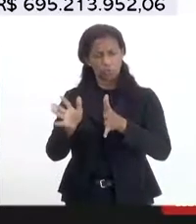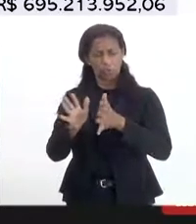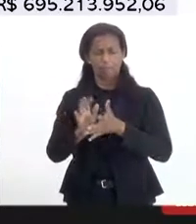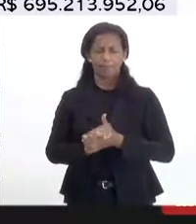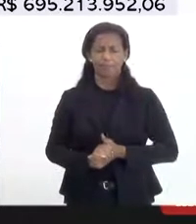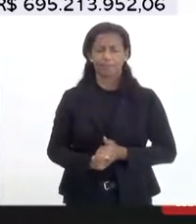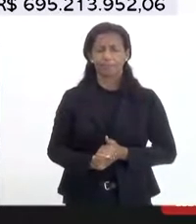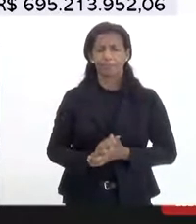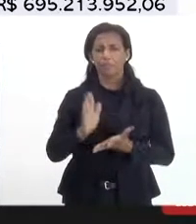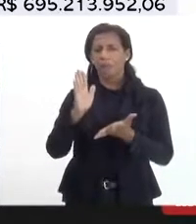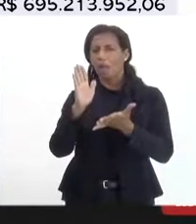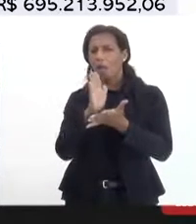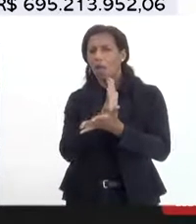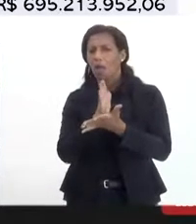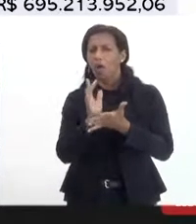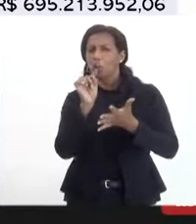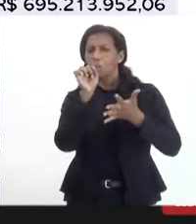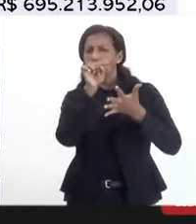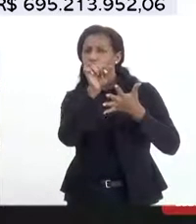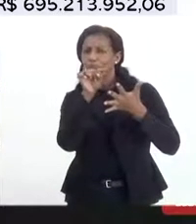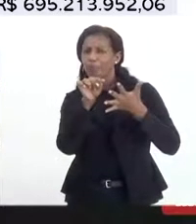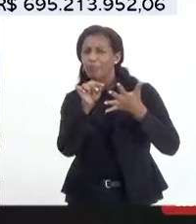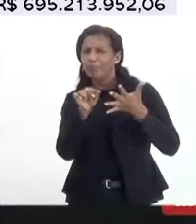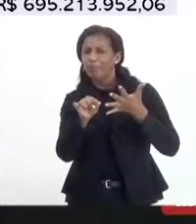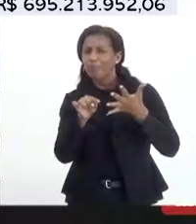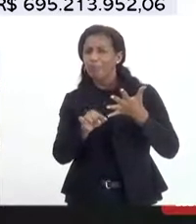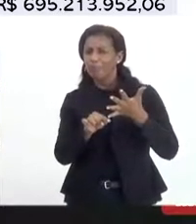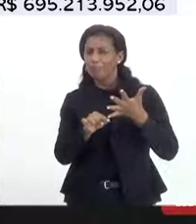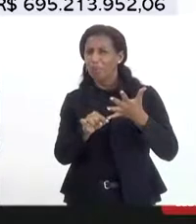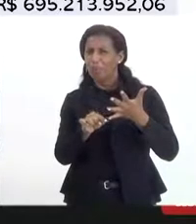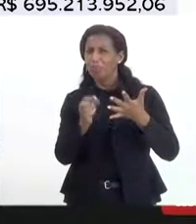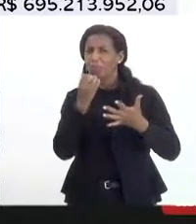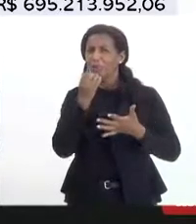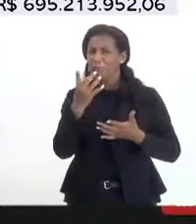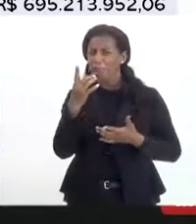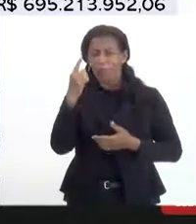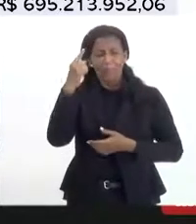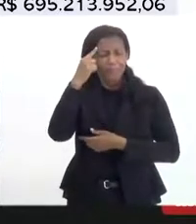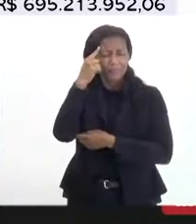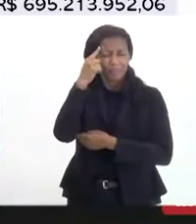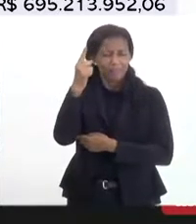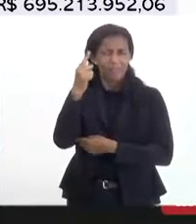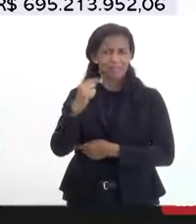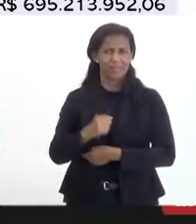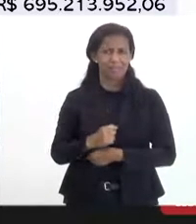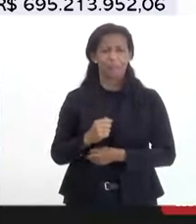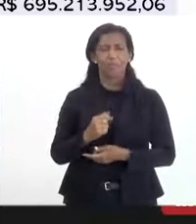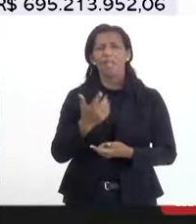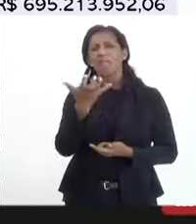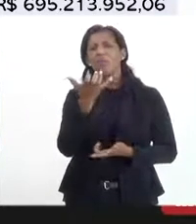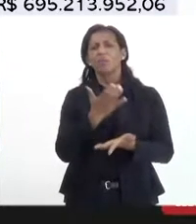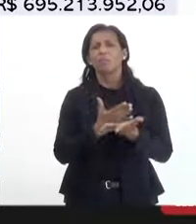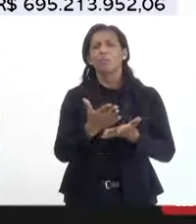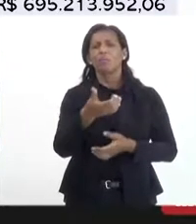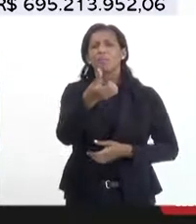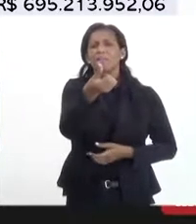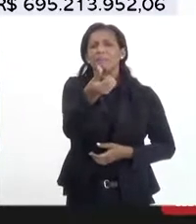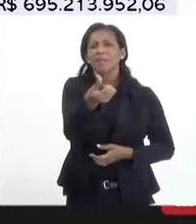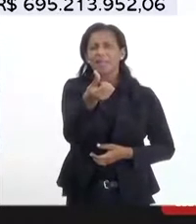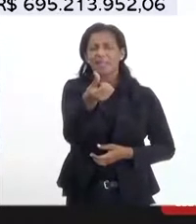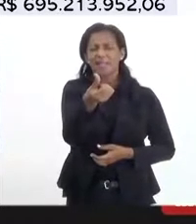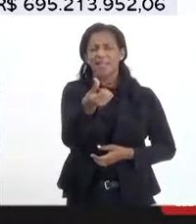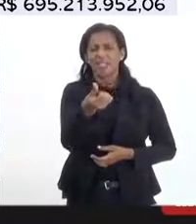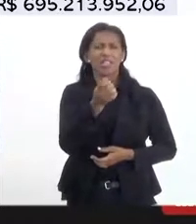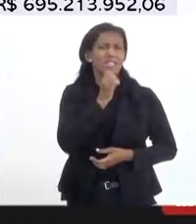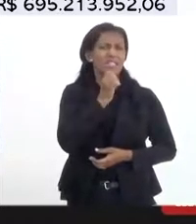assim, alguns pontos para a gente não pôr... Assim, vale muito a pena a gente meditar. Eu começaria pela 6, que é a questão da saída sem nota